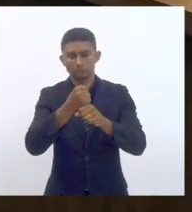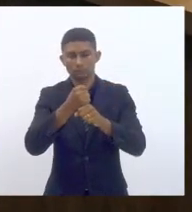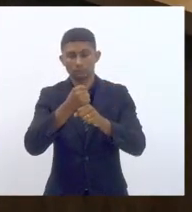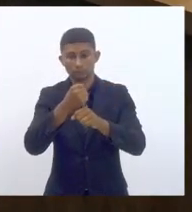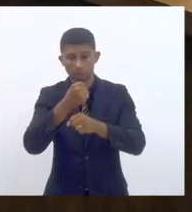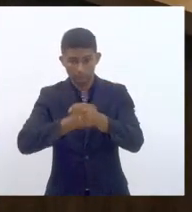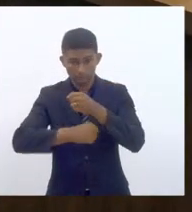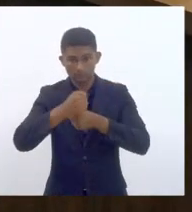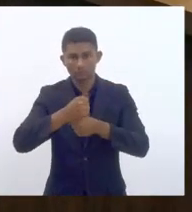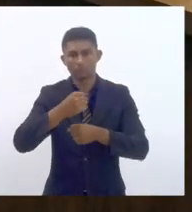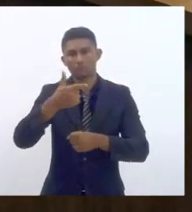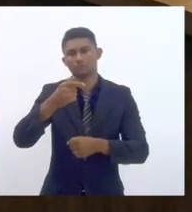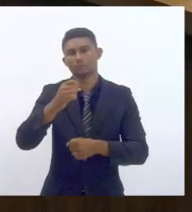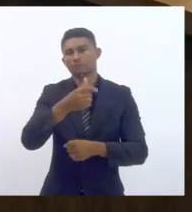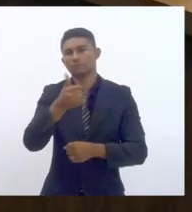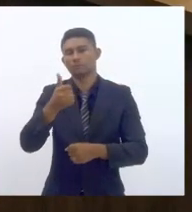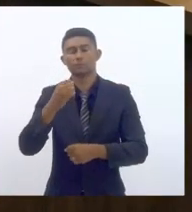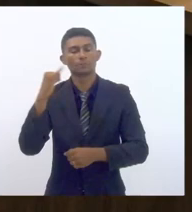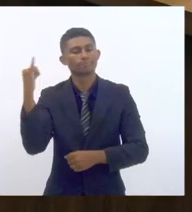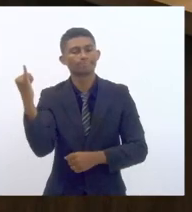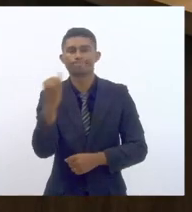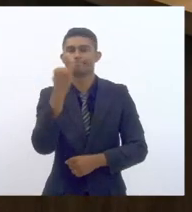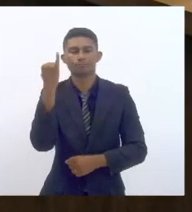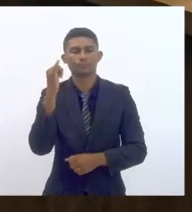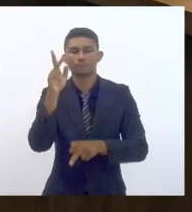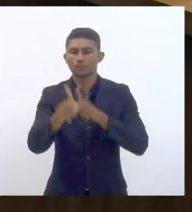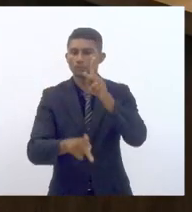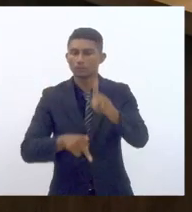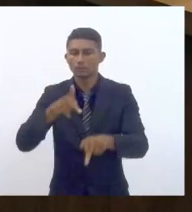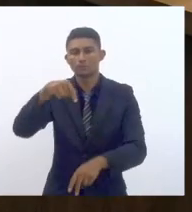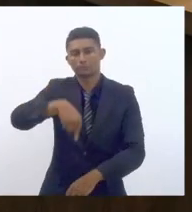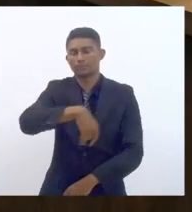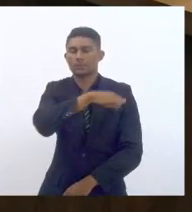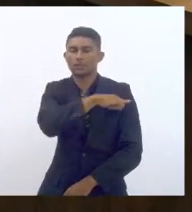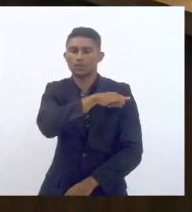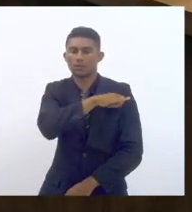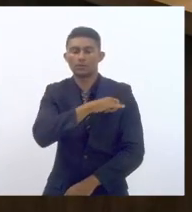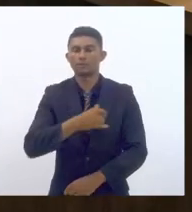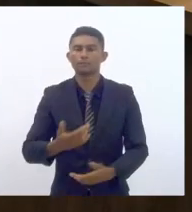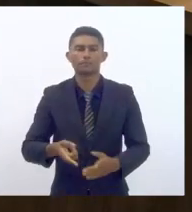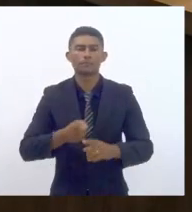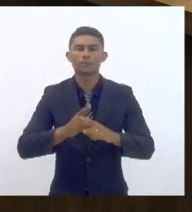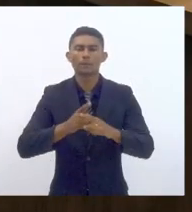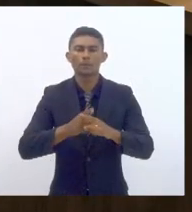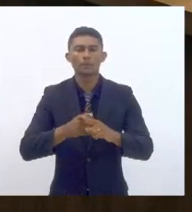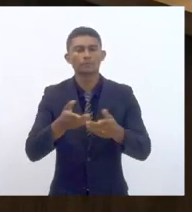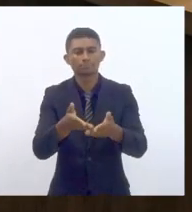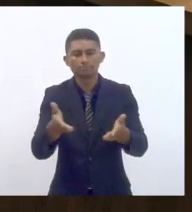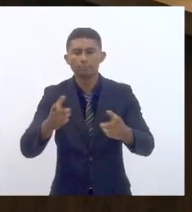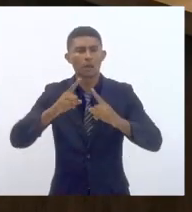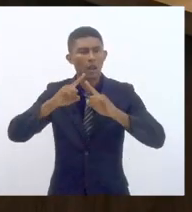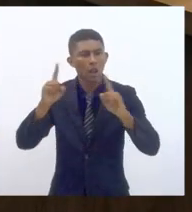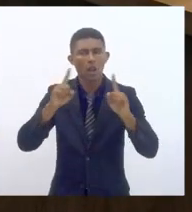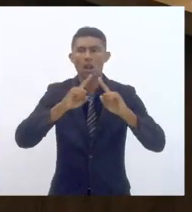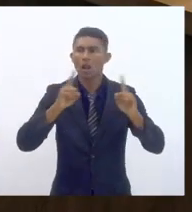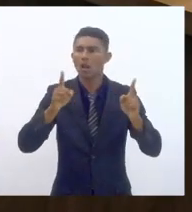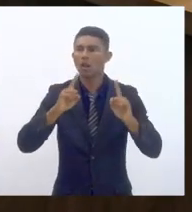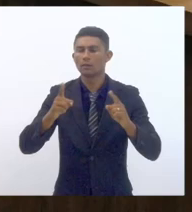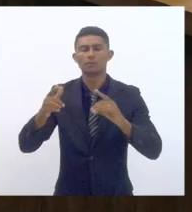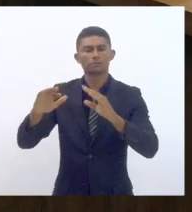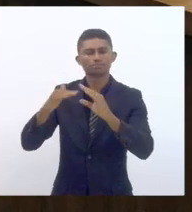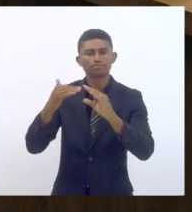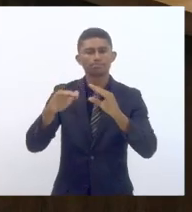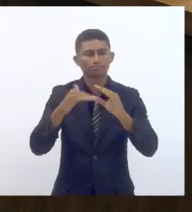5141/2021, é de suma importância para a população do Estado do Rio de Janeiro, tendo em vista diversas reclamações que a gente vem